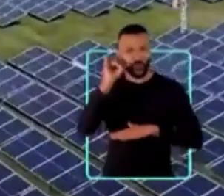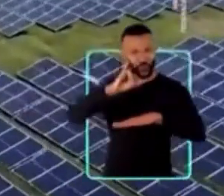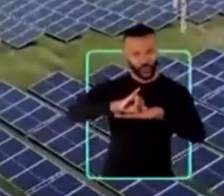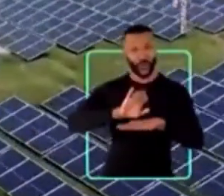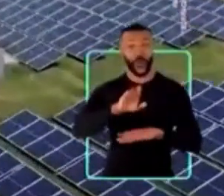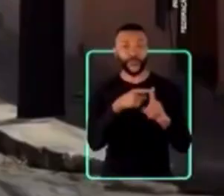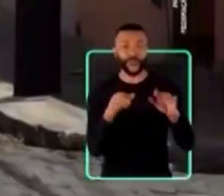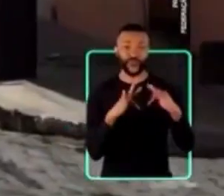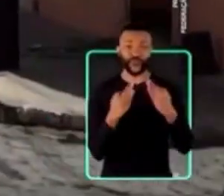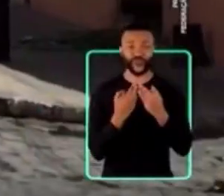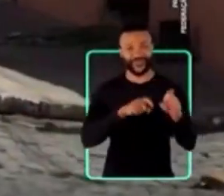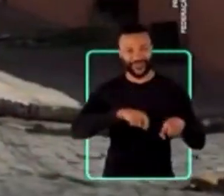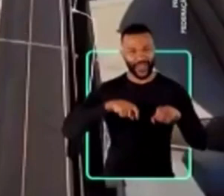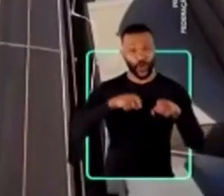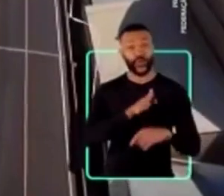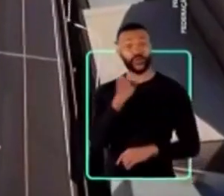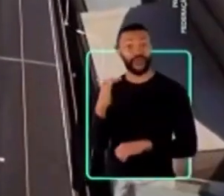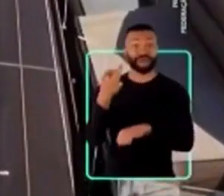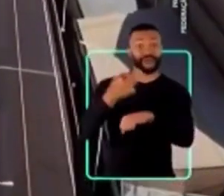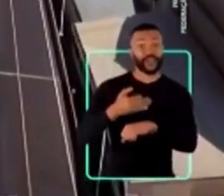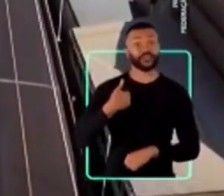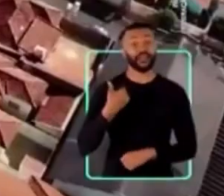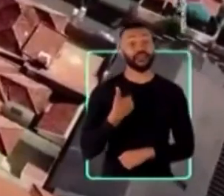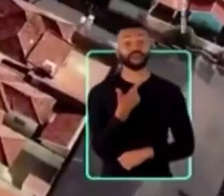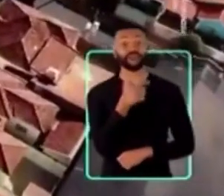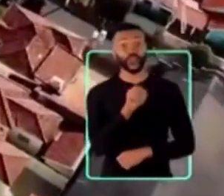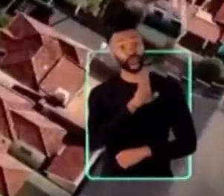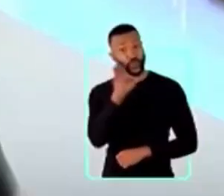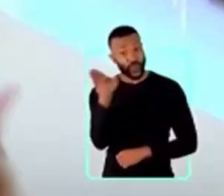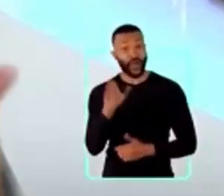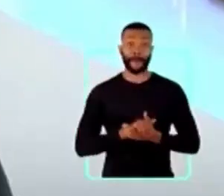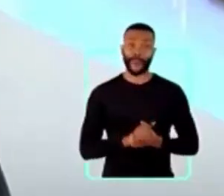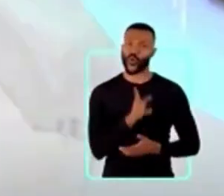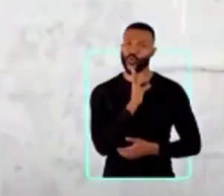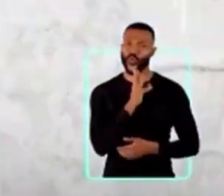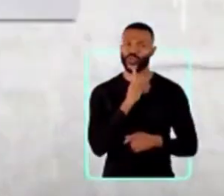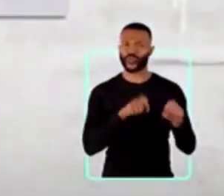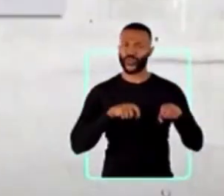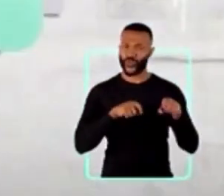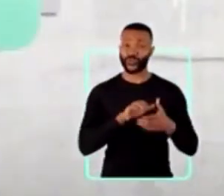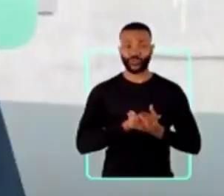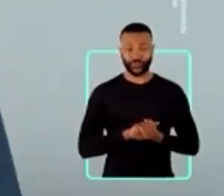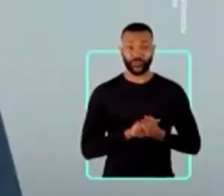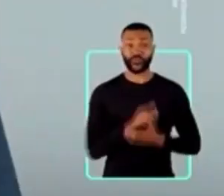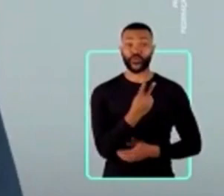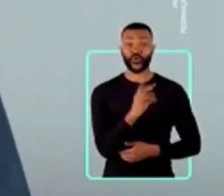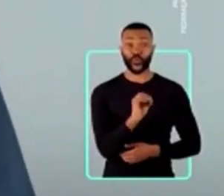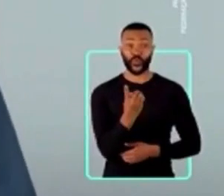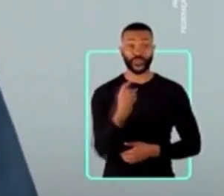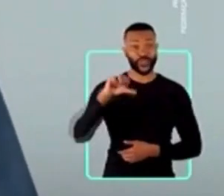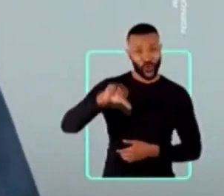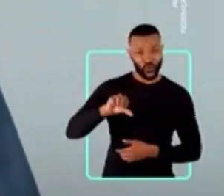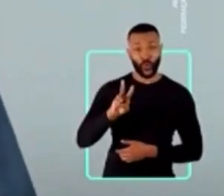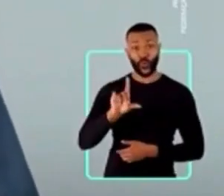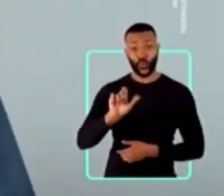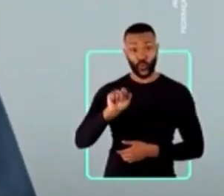Mas metade da minha família é do interior. Passava as férias, até os 20 anos passava as férias no interior. Eu conheço esse interior. Em 2019,